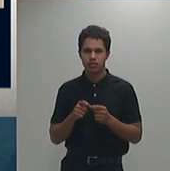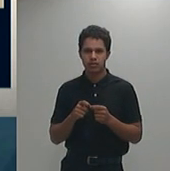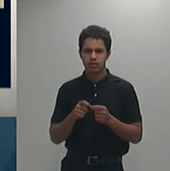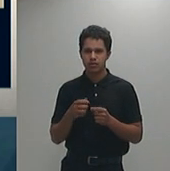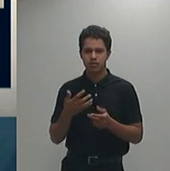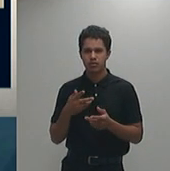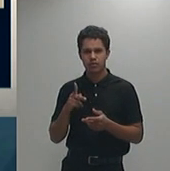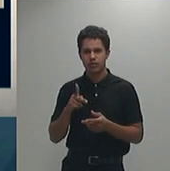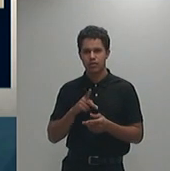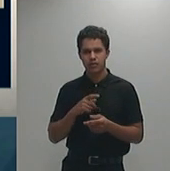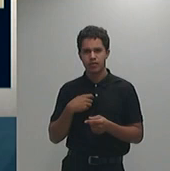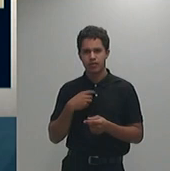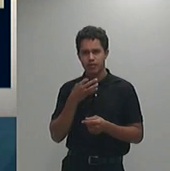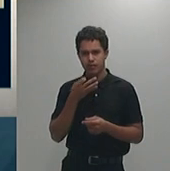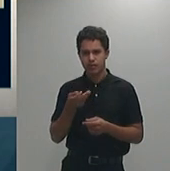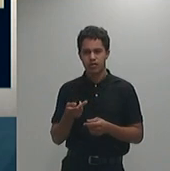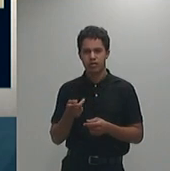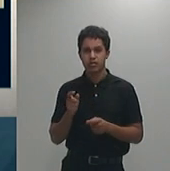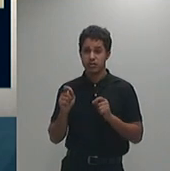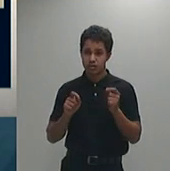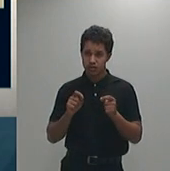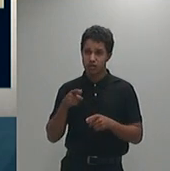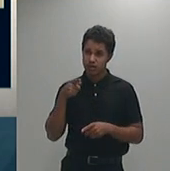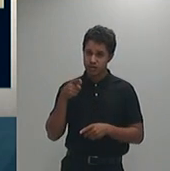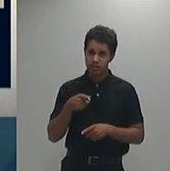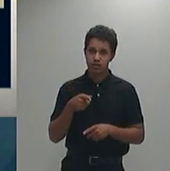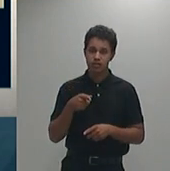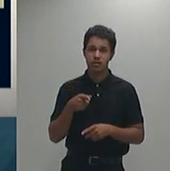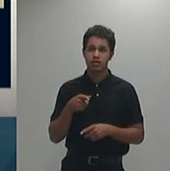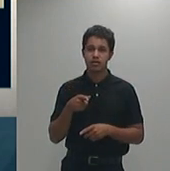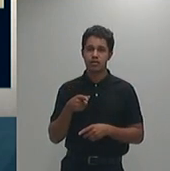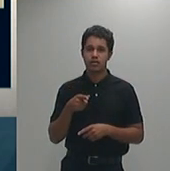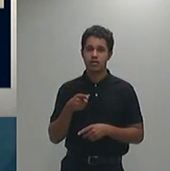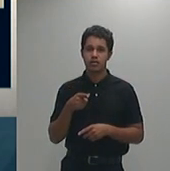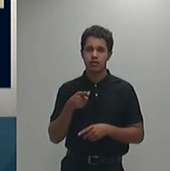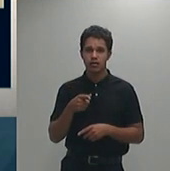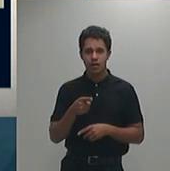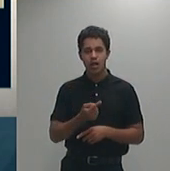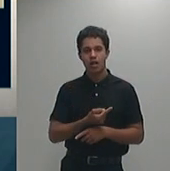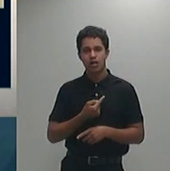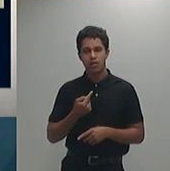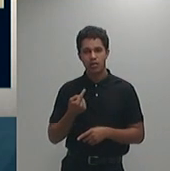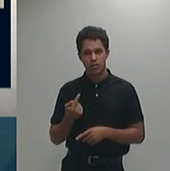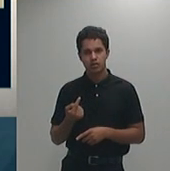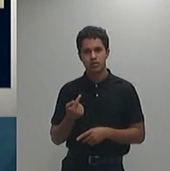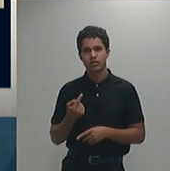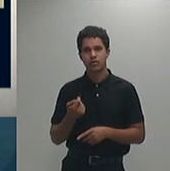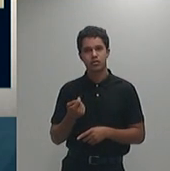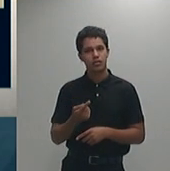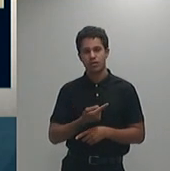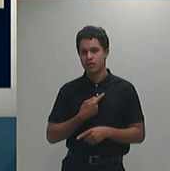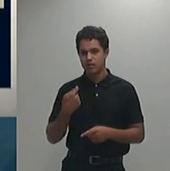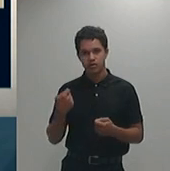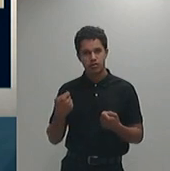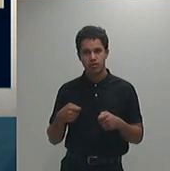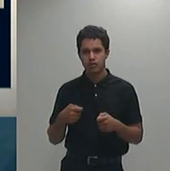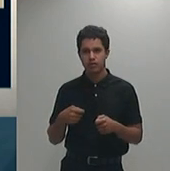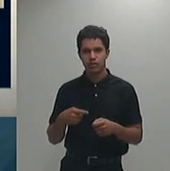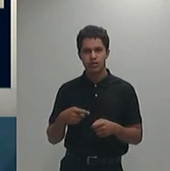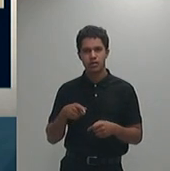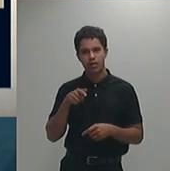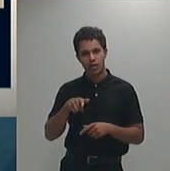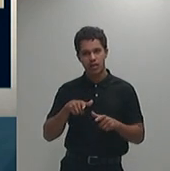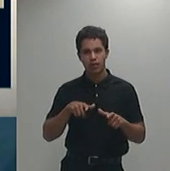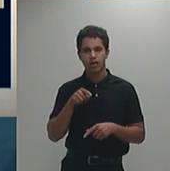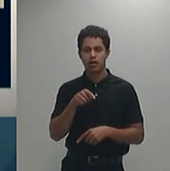que eu posso citar que é exatamente essa da na nossa que nós deveríamos trabalhar nesse